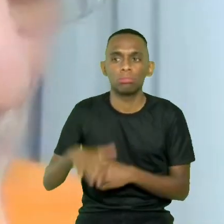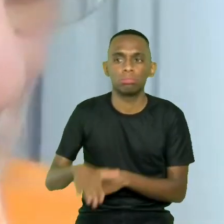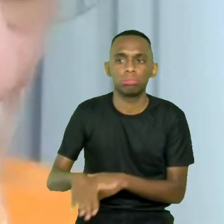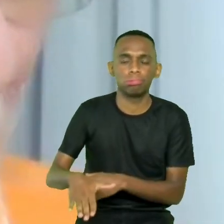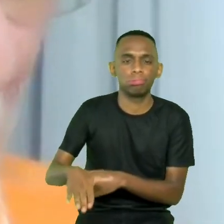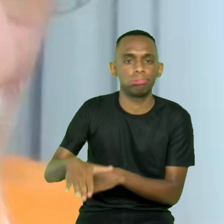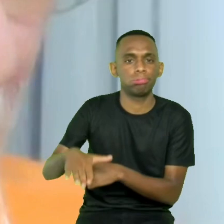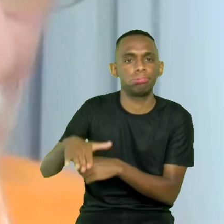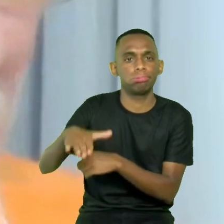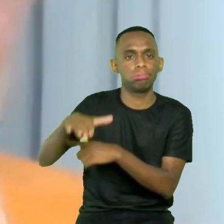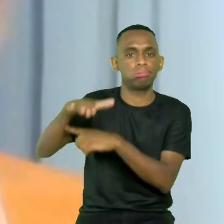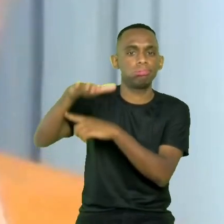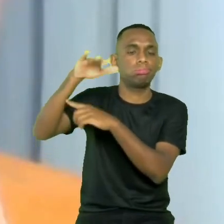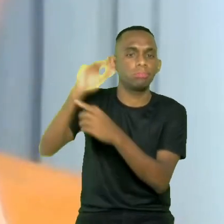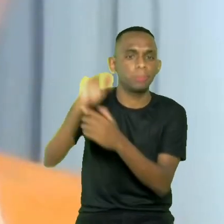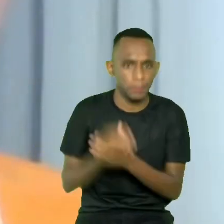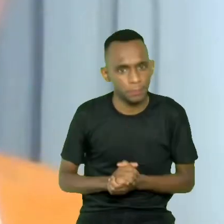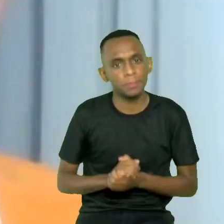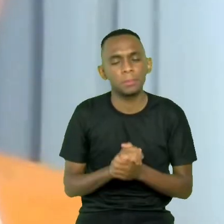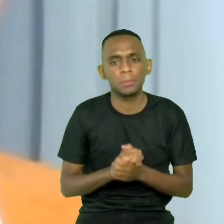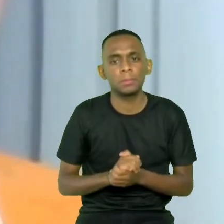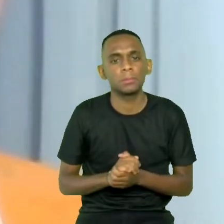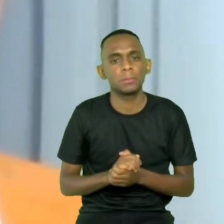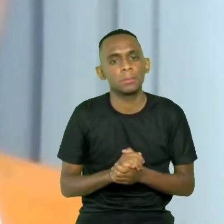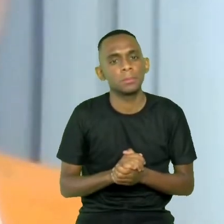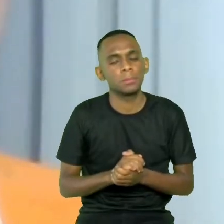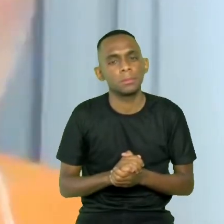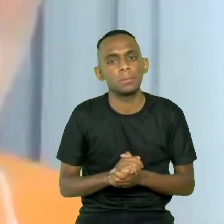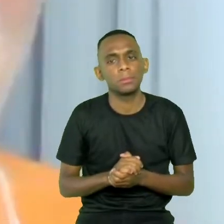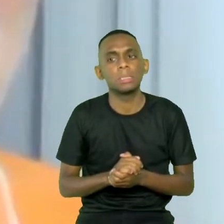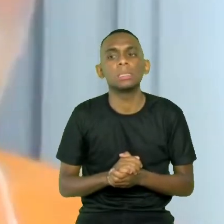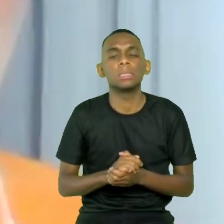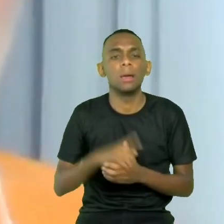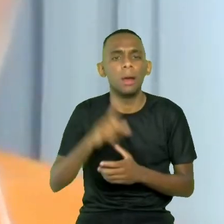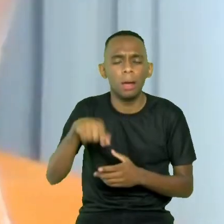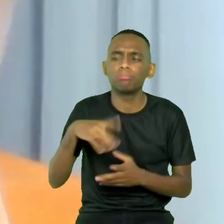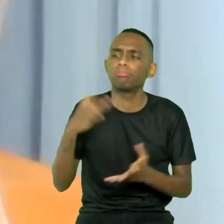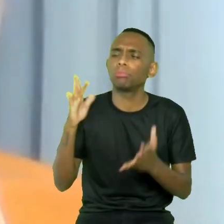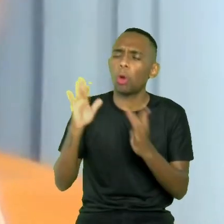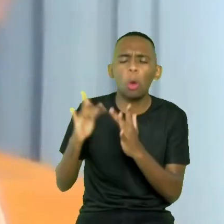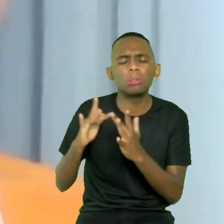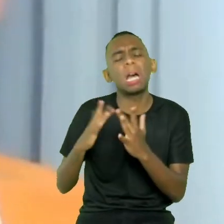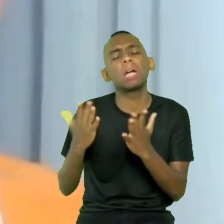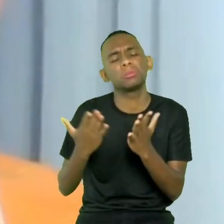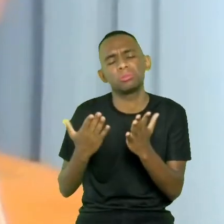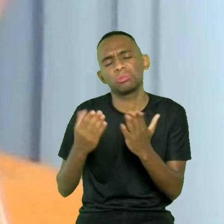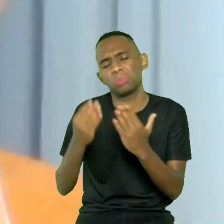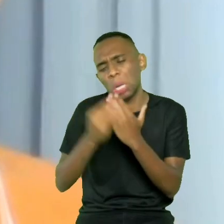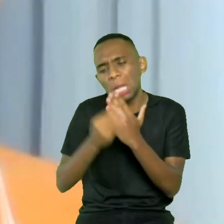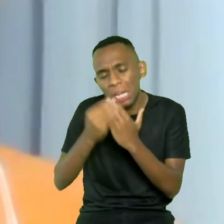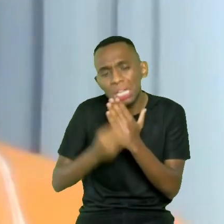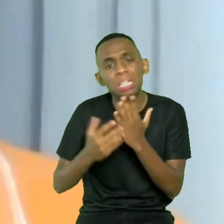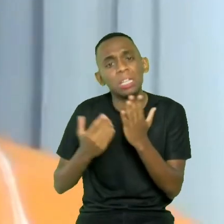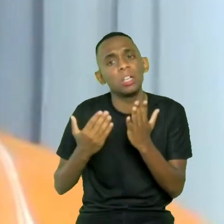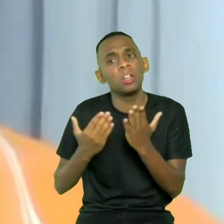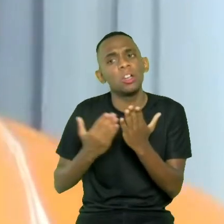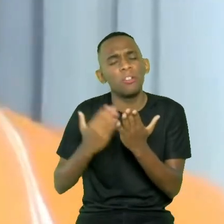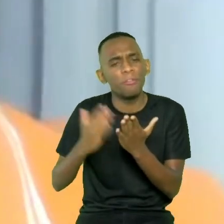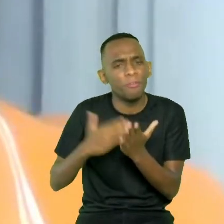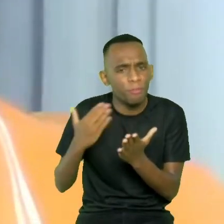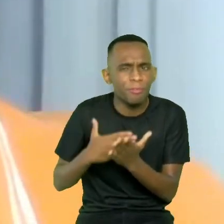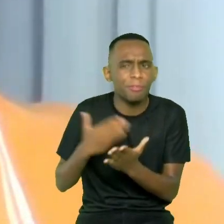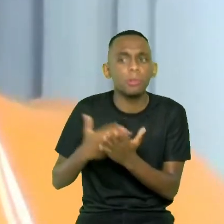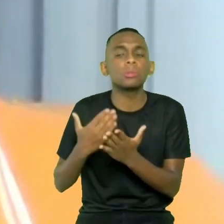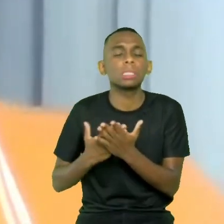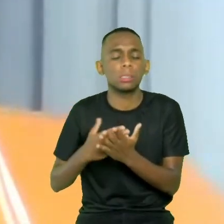assim, cercada de livros, ou pelo menos cercado de leitura no começo, depois